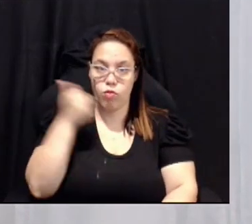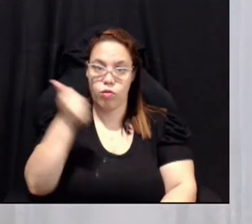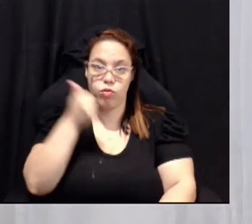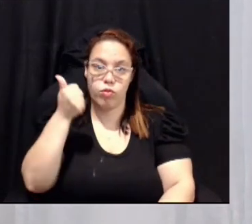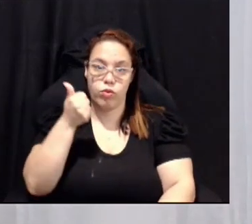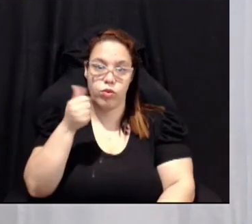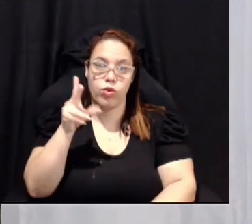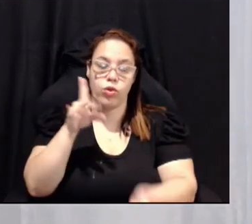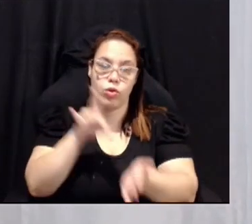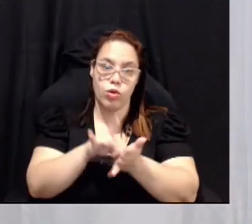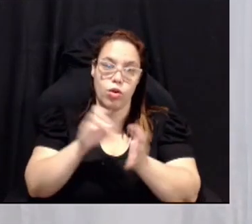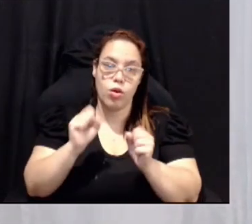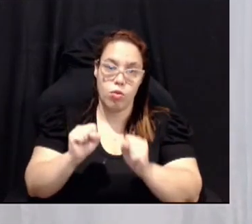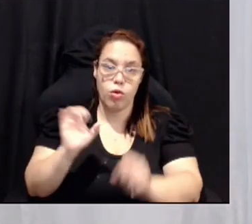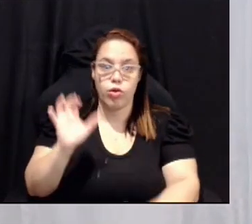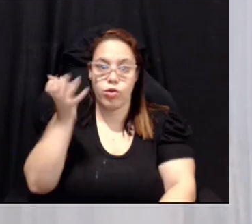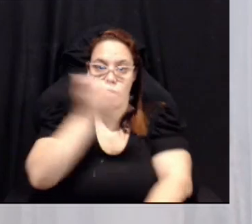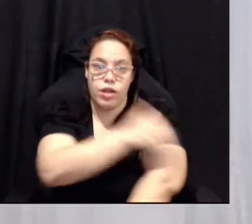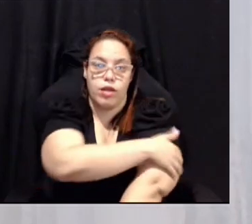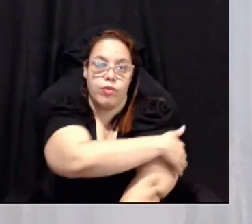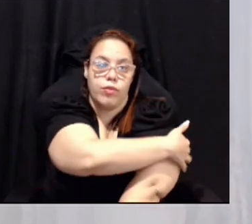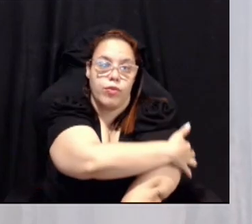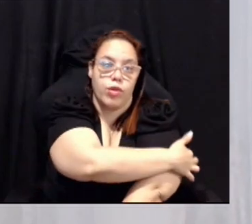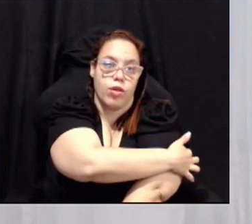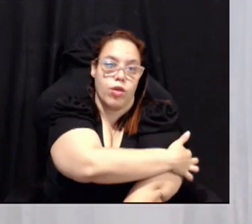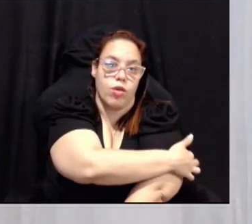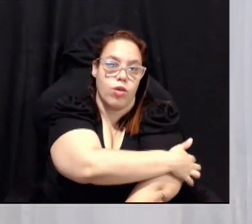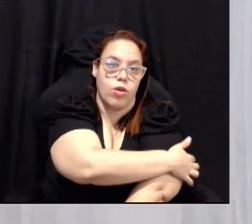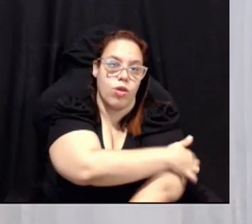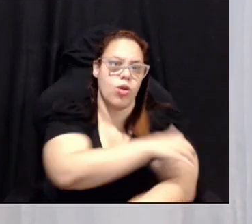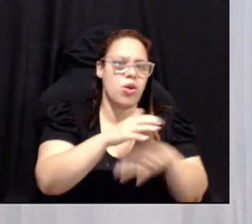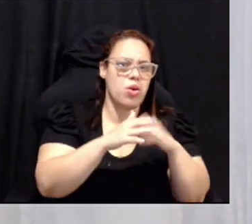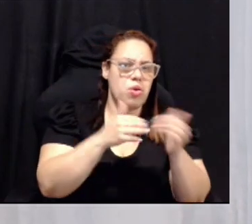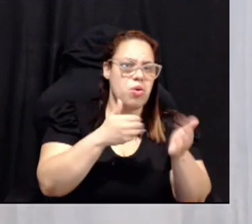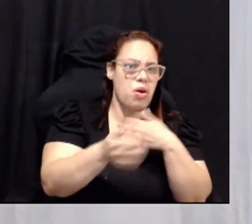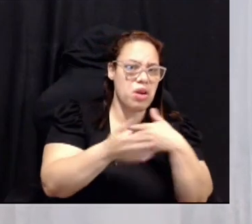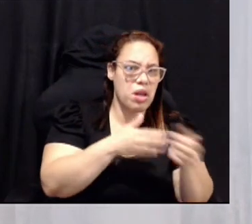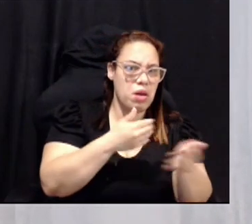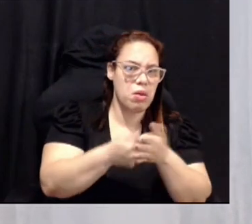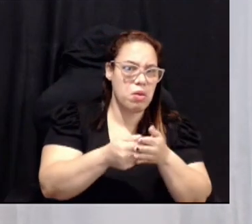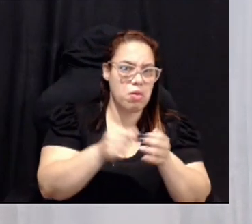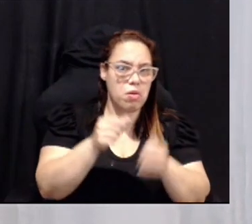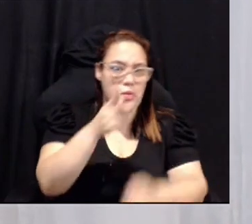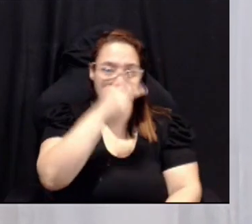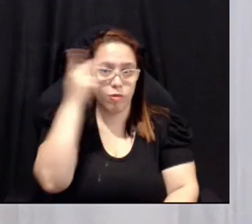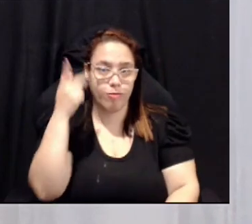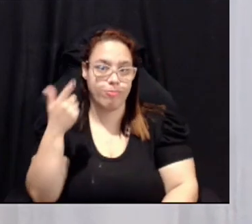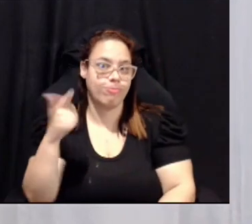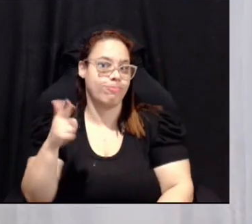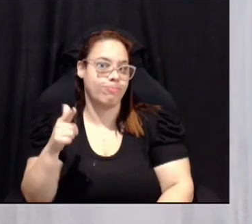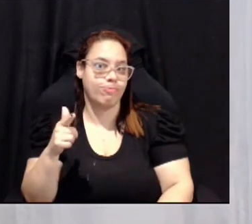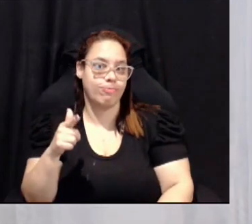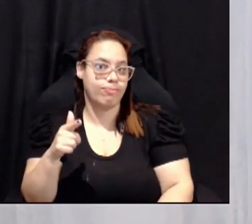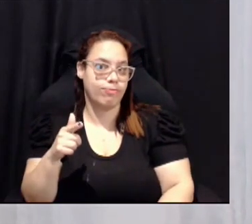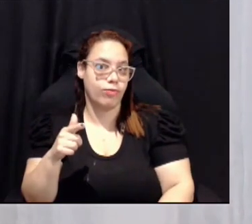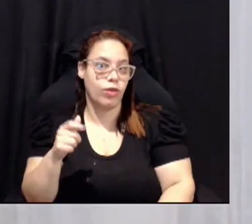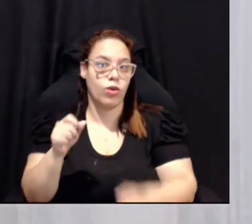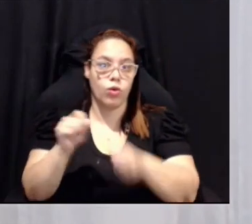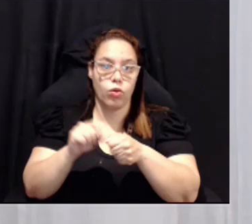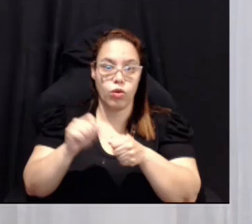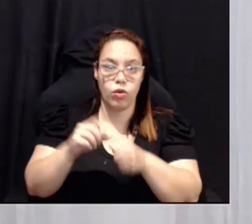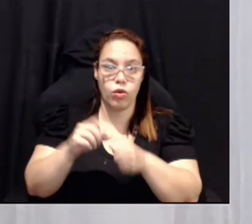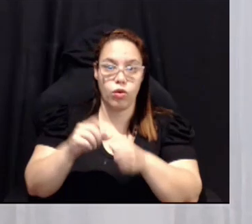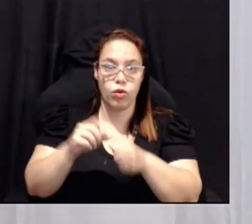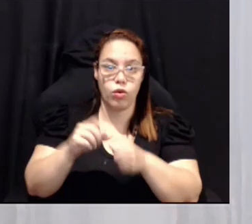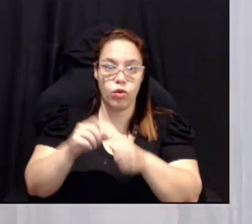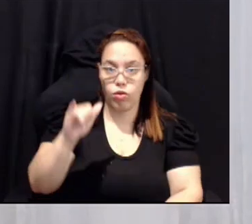pode acontecer, né? E qualquer pessoa pode fazer o Day Trade, Rosa? Nem todo mundo, né? Porque para você fazer o Day Trade,